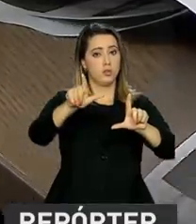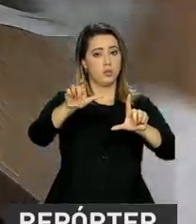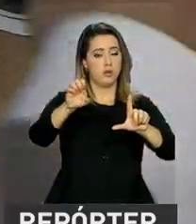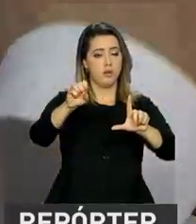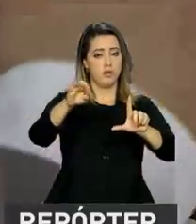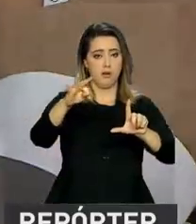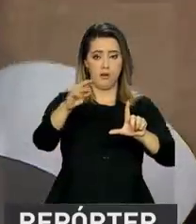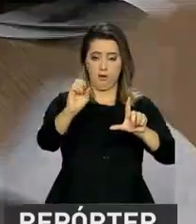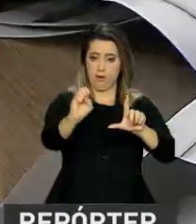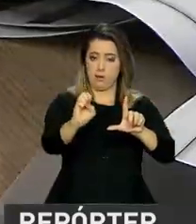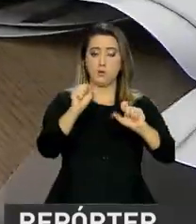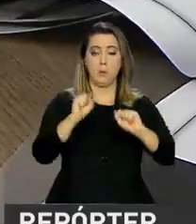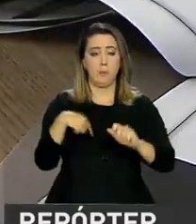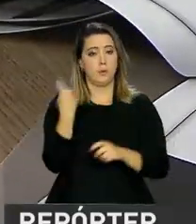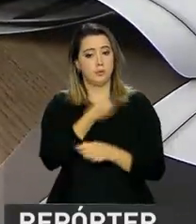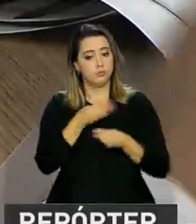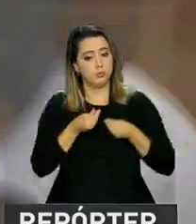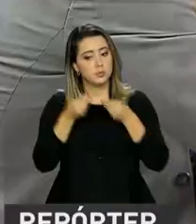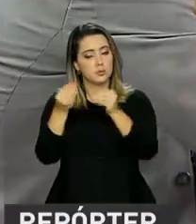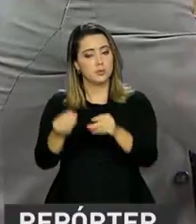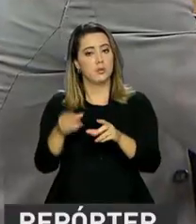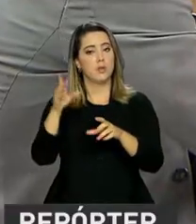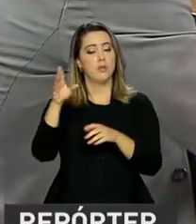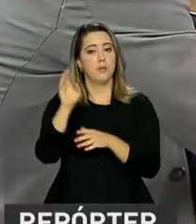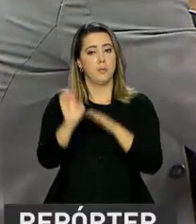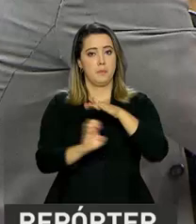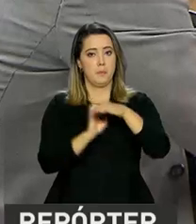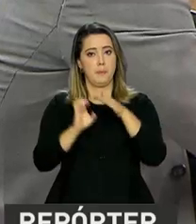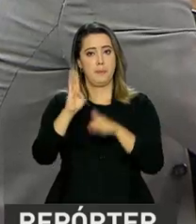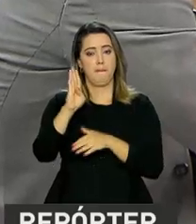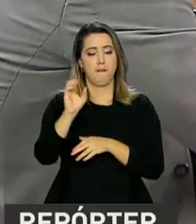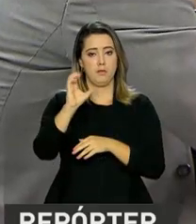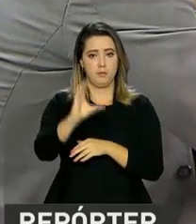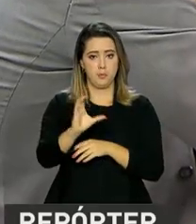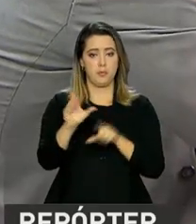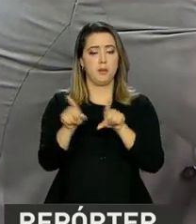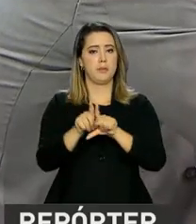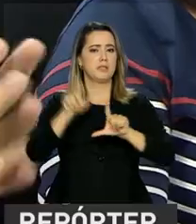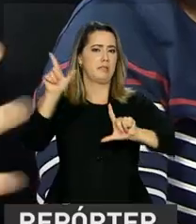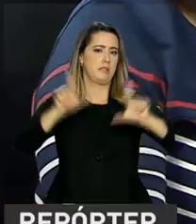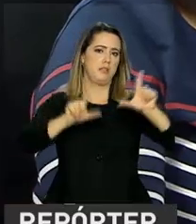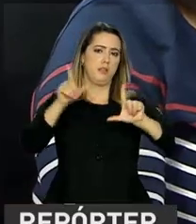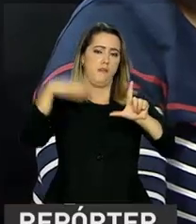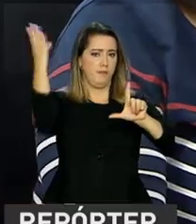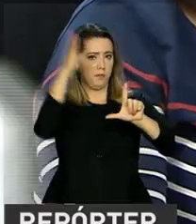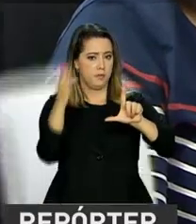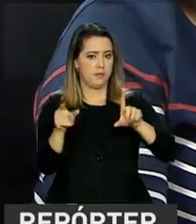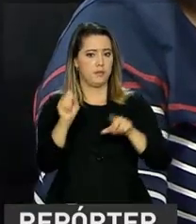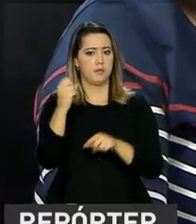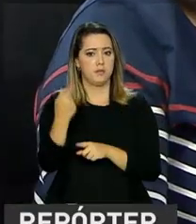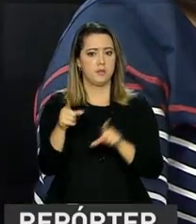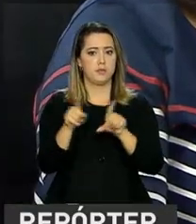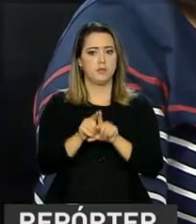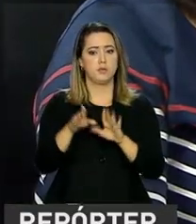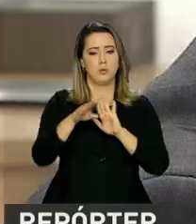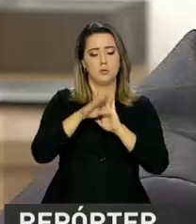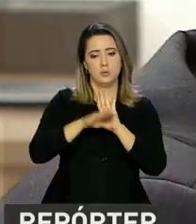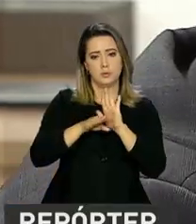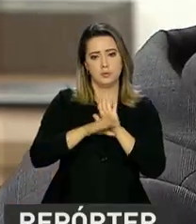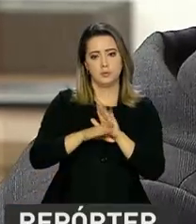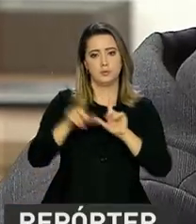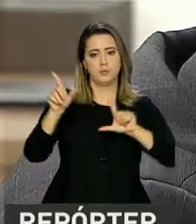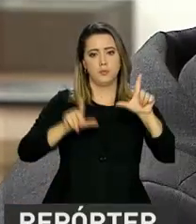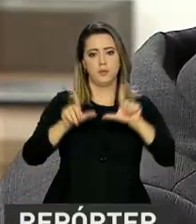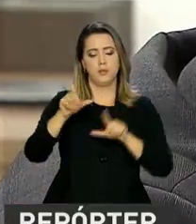brasil de comunicação é bc como os desenhos animados da tv brasil ea programação da tv nbr